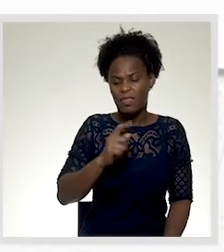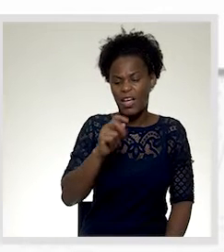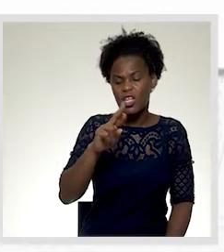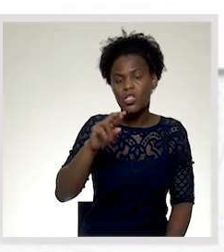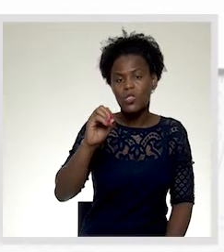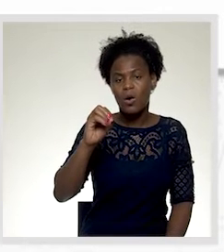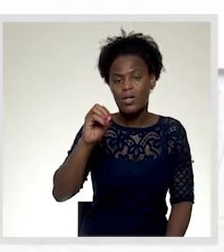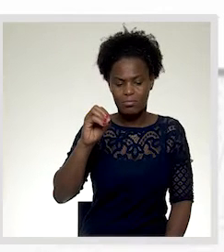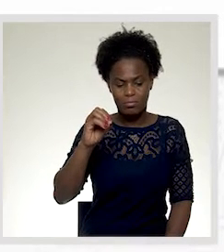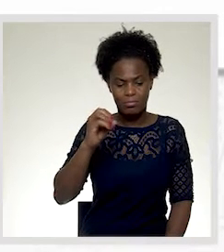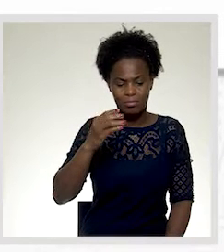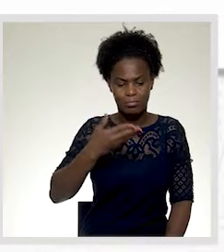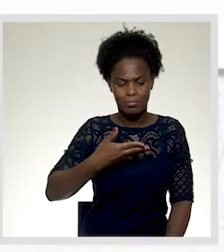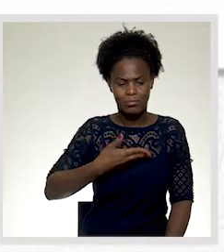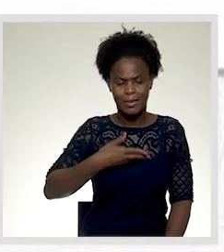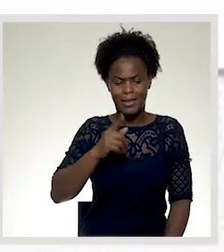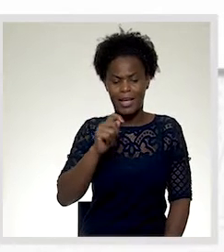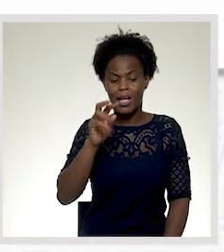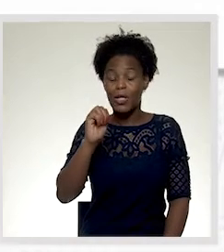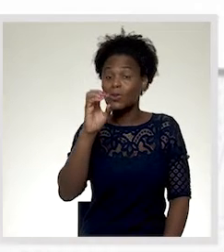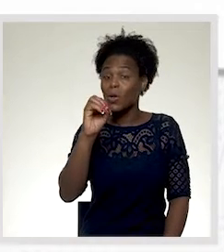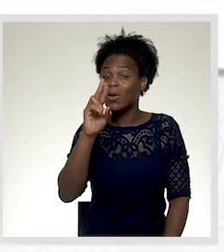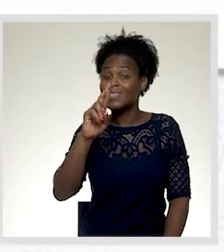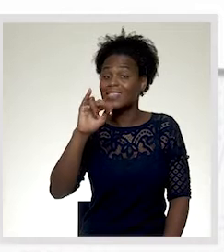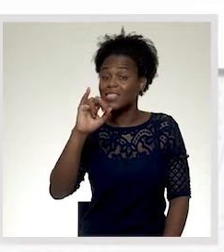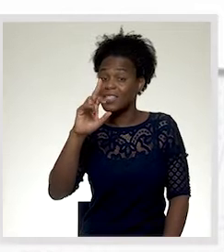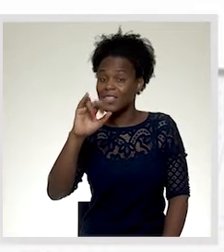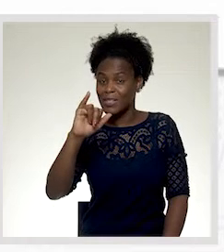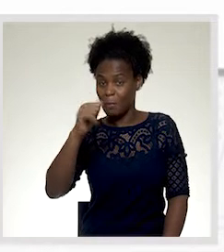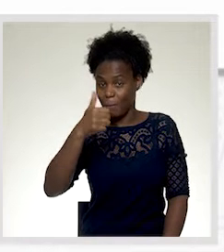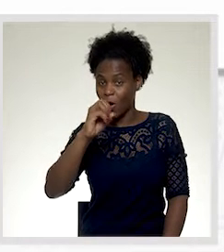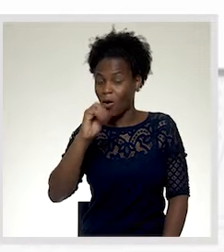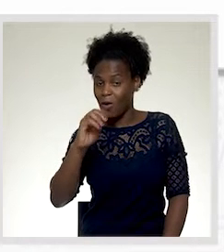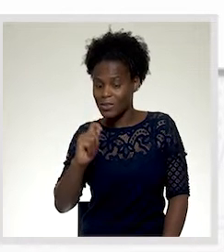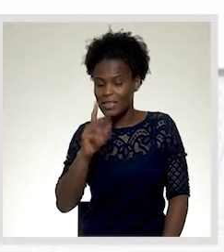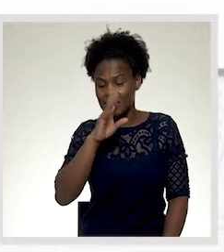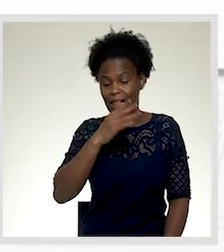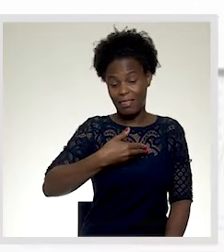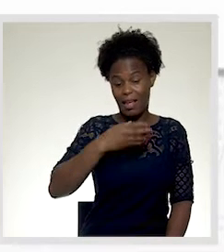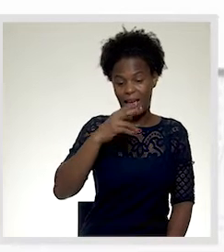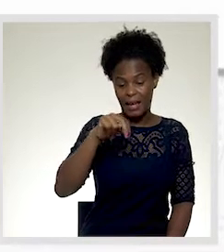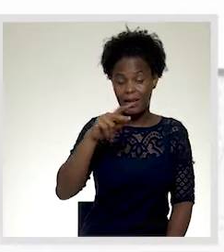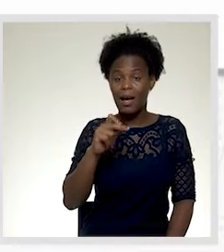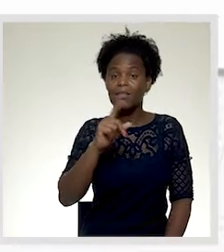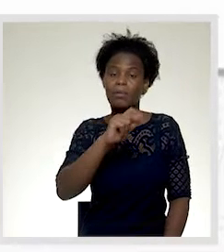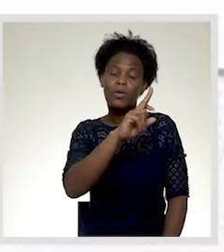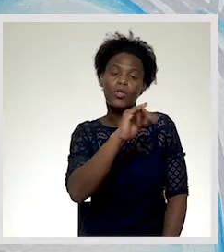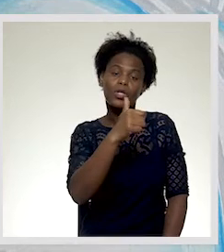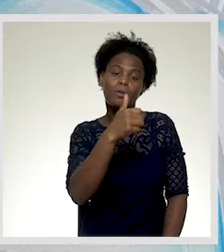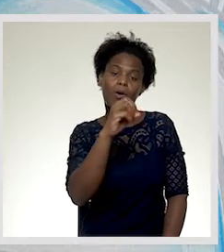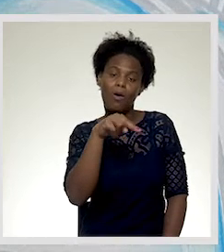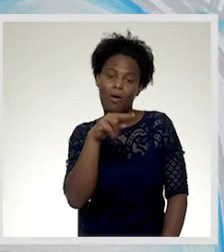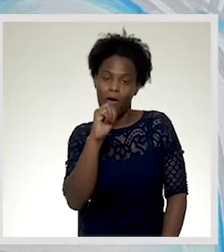a desoxirribose, se for o caso do DNA, ou então ribose, se for o caso do RNA. E contém aqui